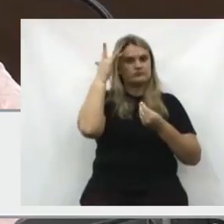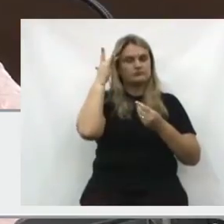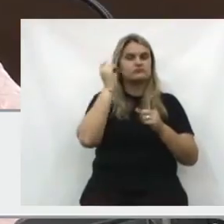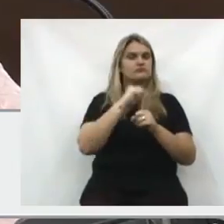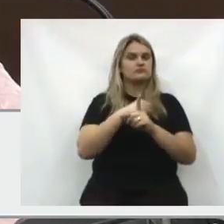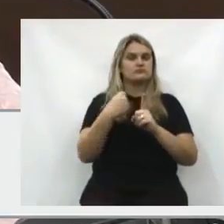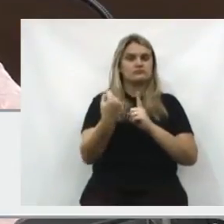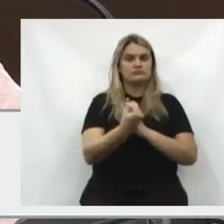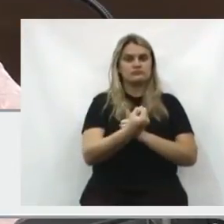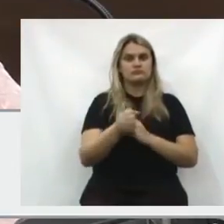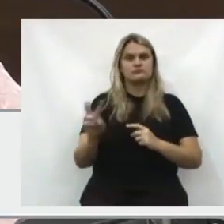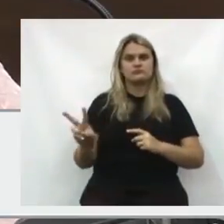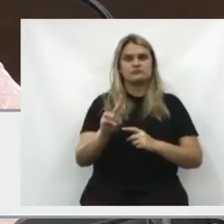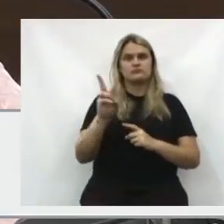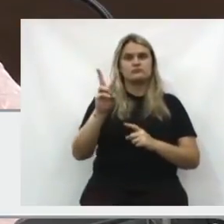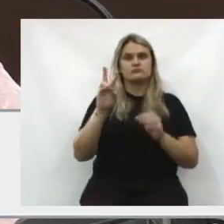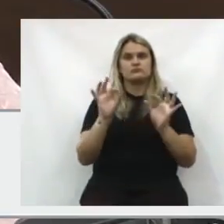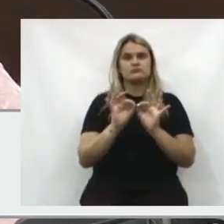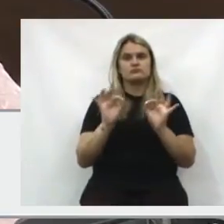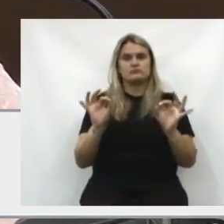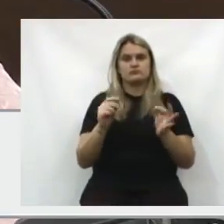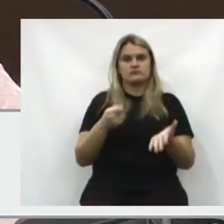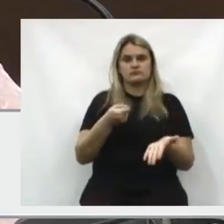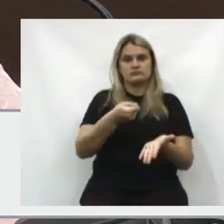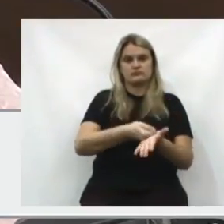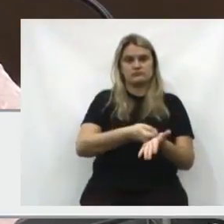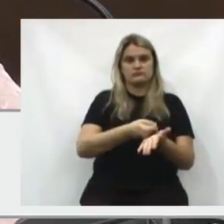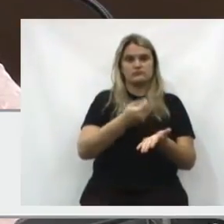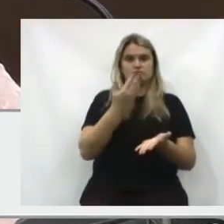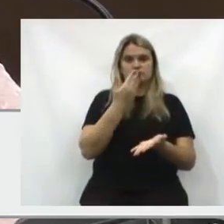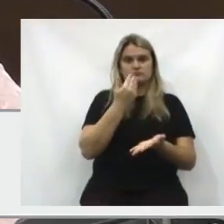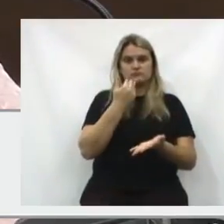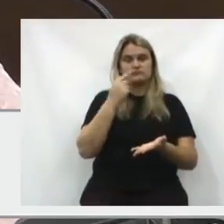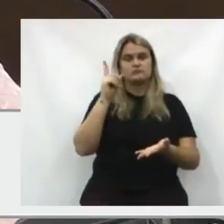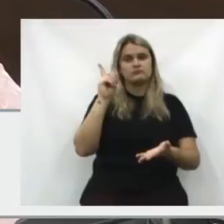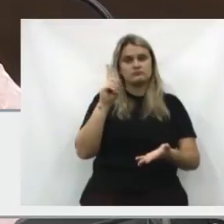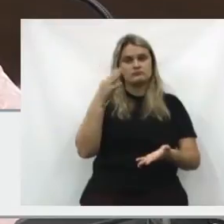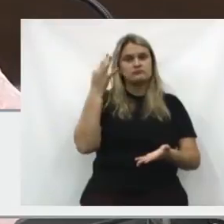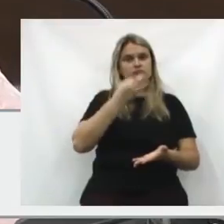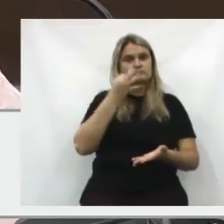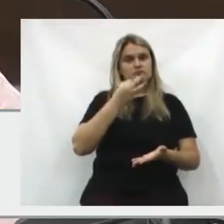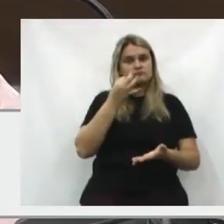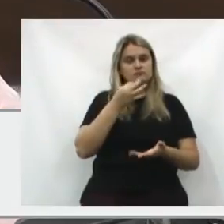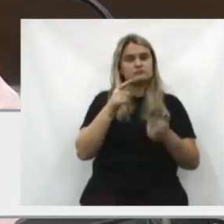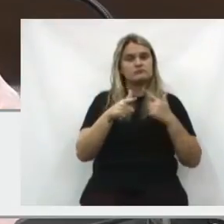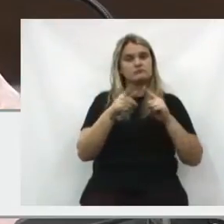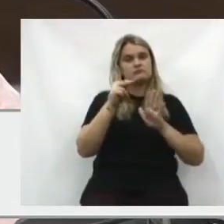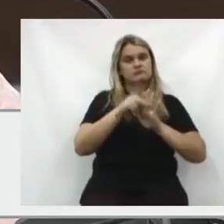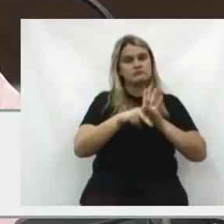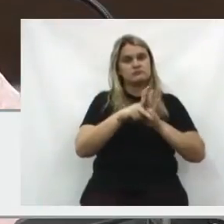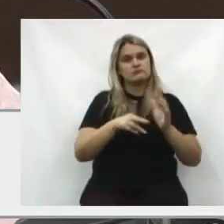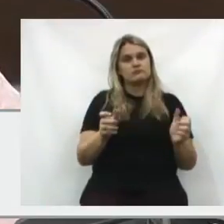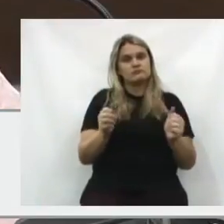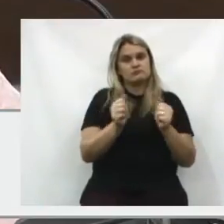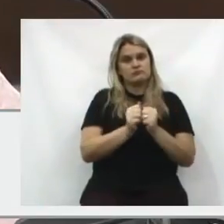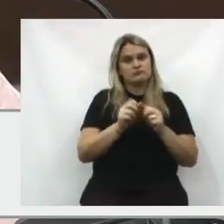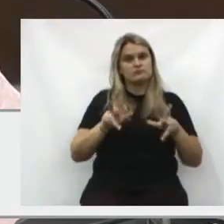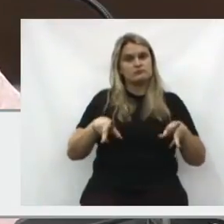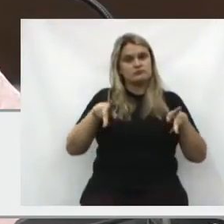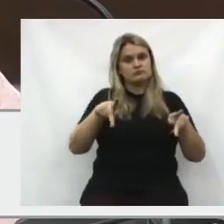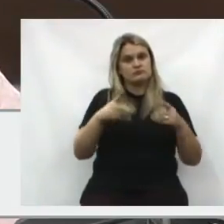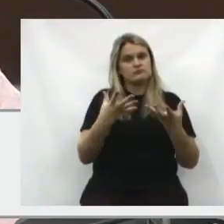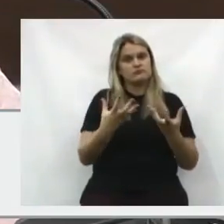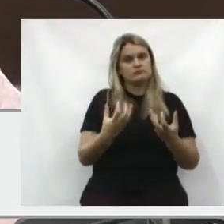grande alcance social e o valor simbólico da refeição, com certeza será um programa de grande